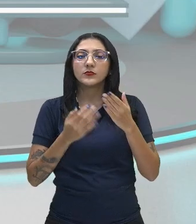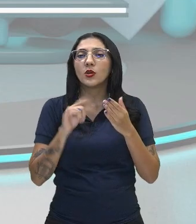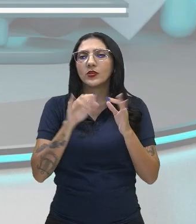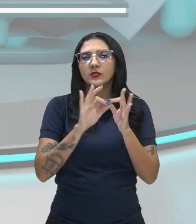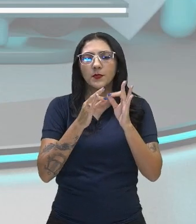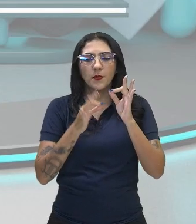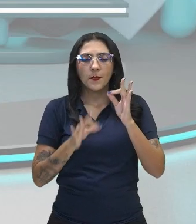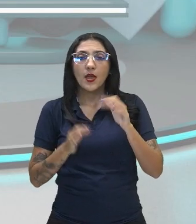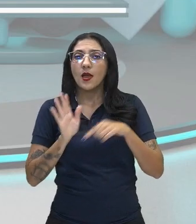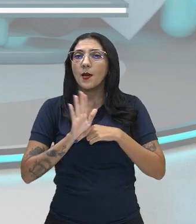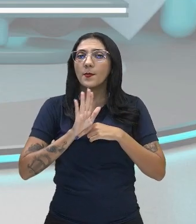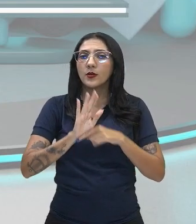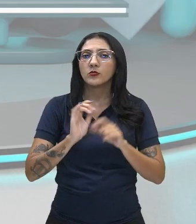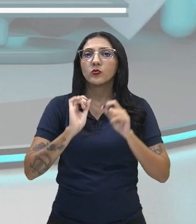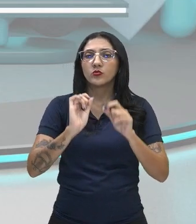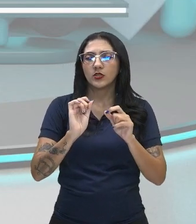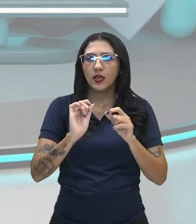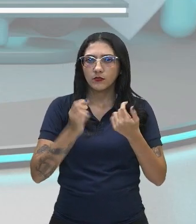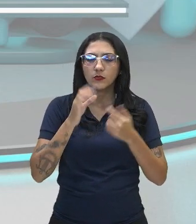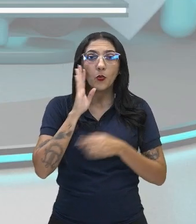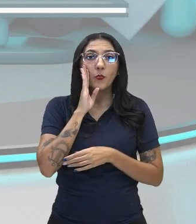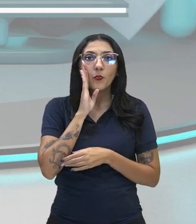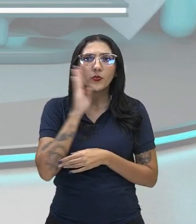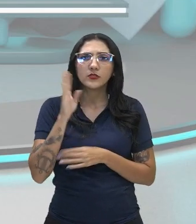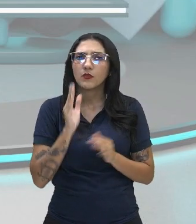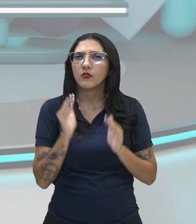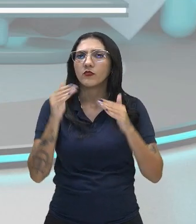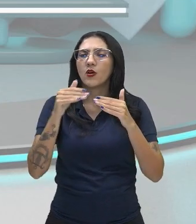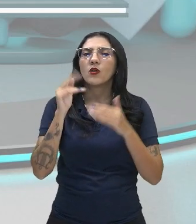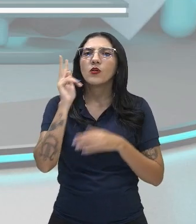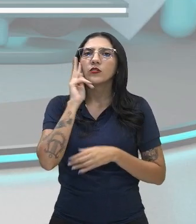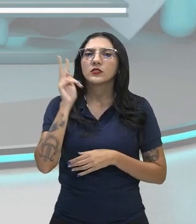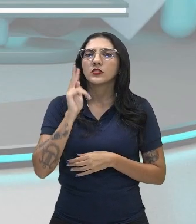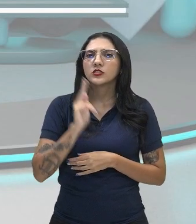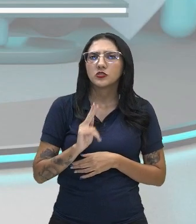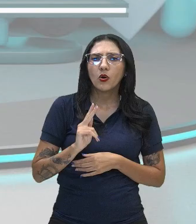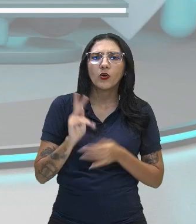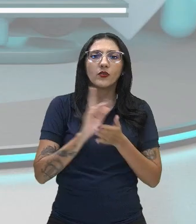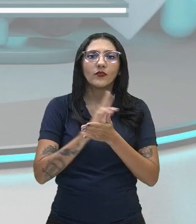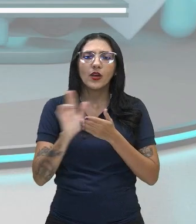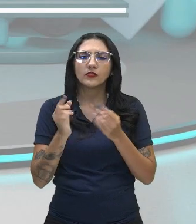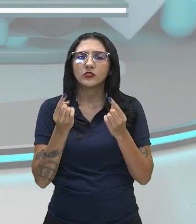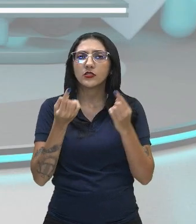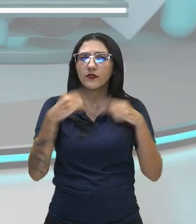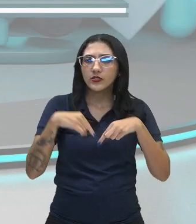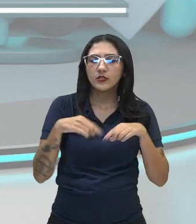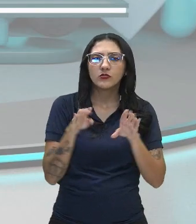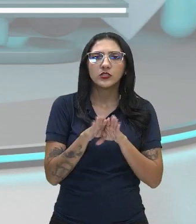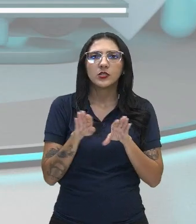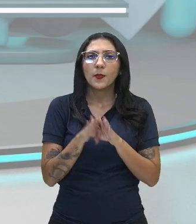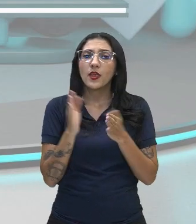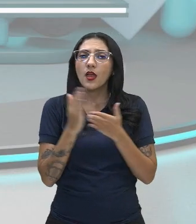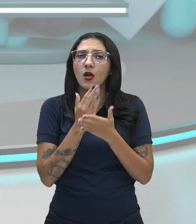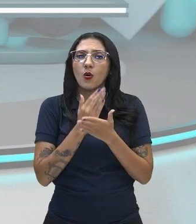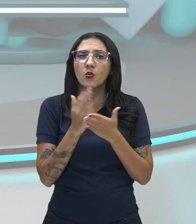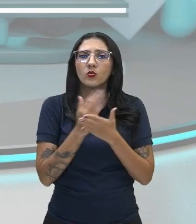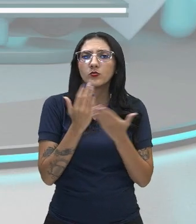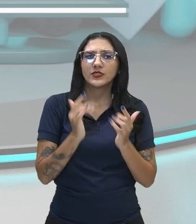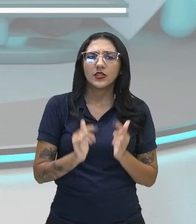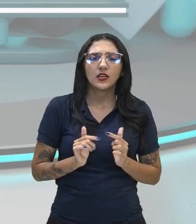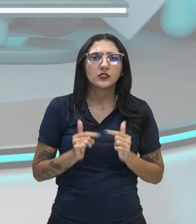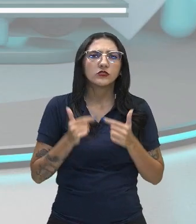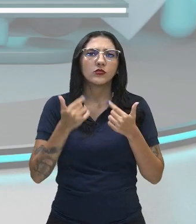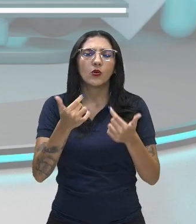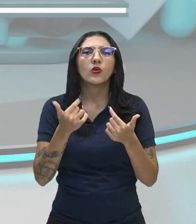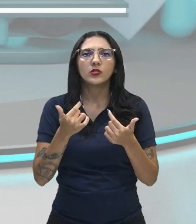então, apresenta-se o conflito da história, os desafios e os eventos que vão compor